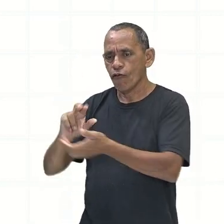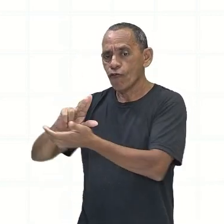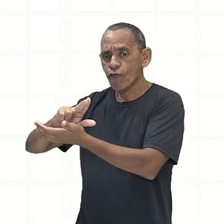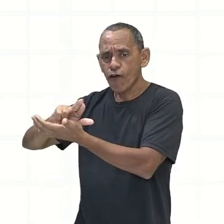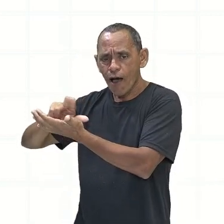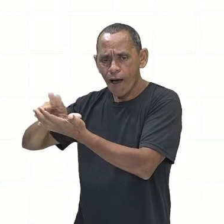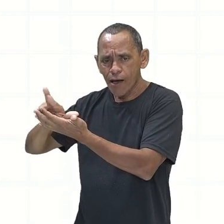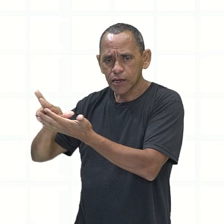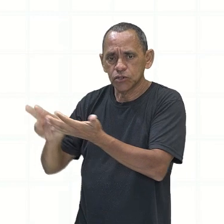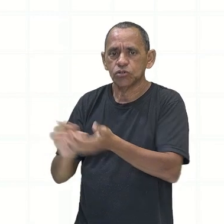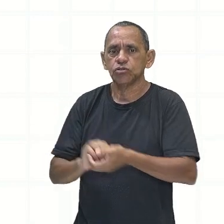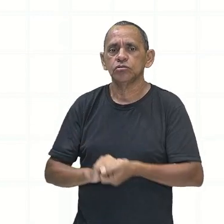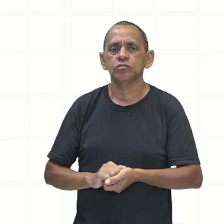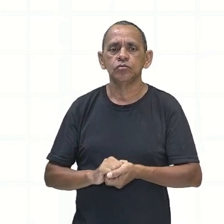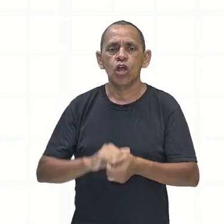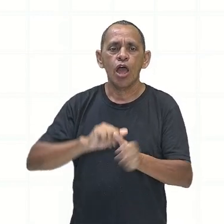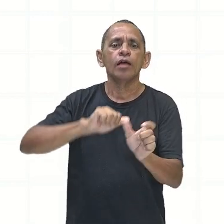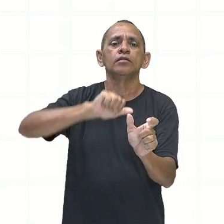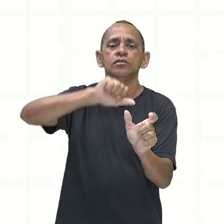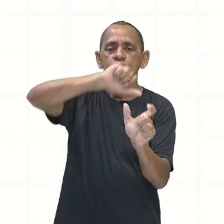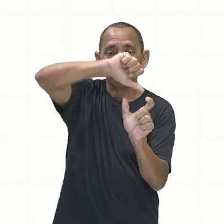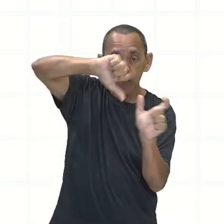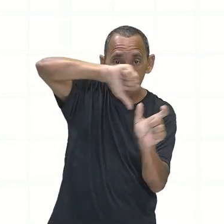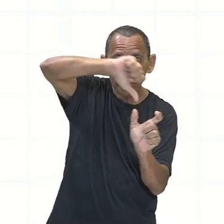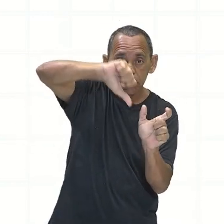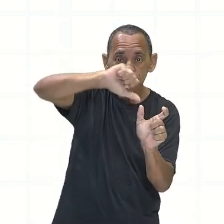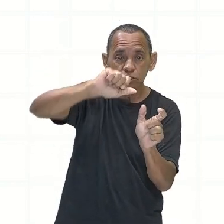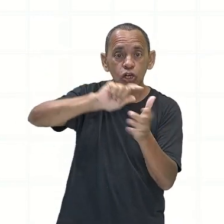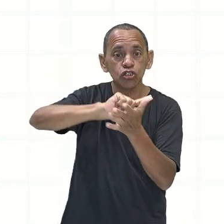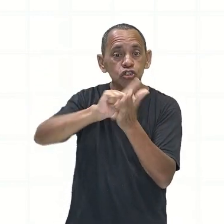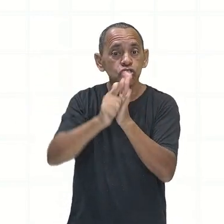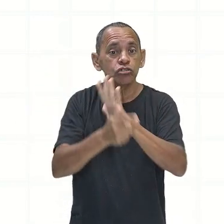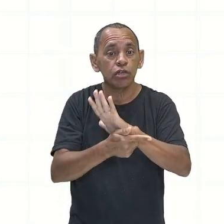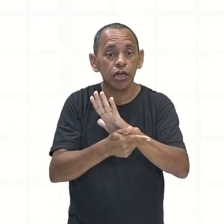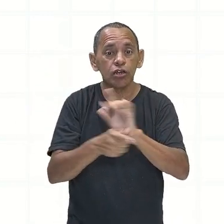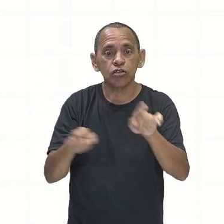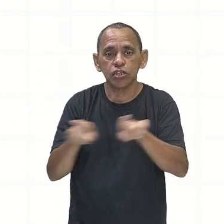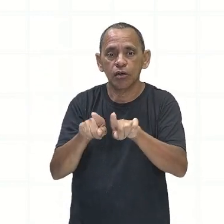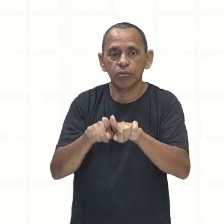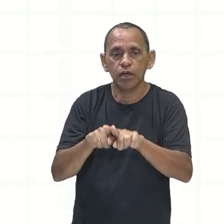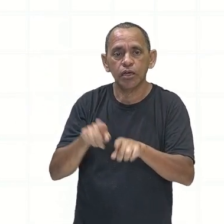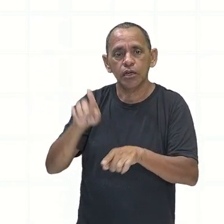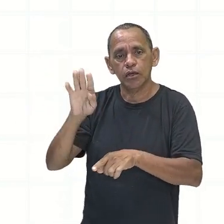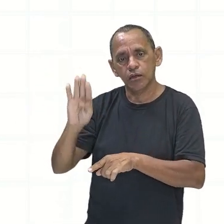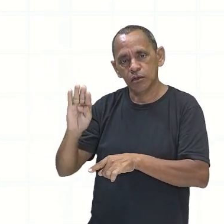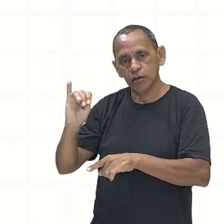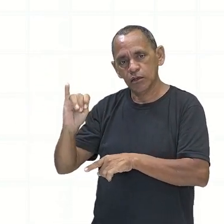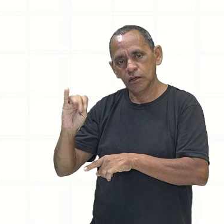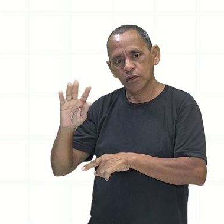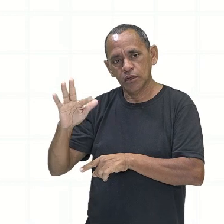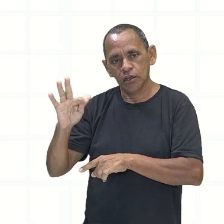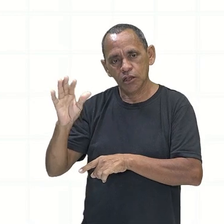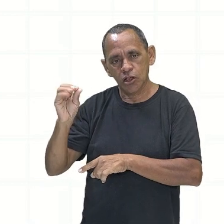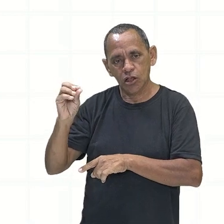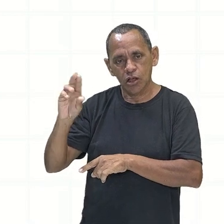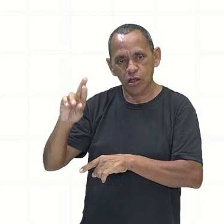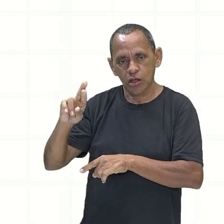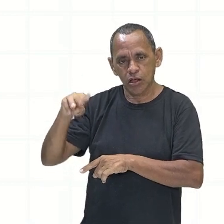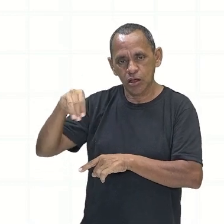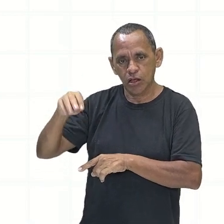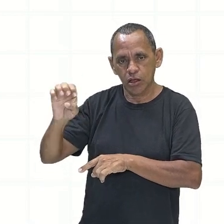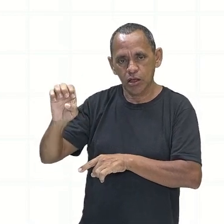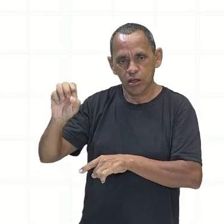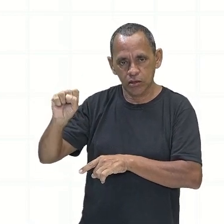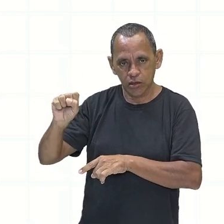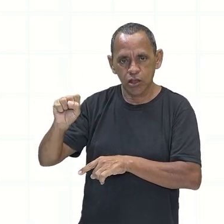gênero do substantivo com relação aos biformes, né? Biforme significa que tem duas